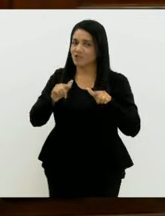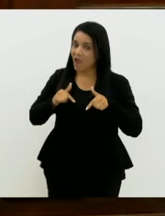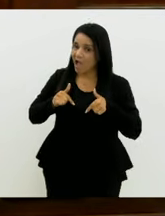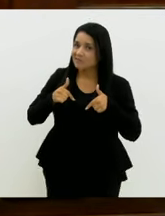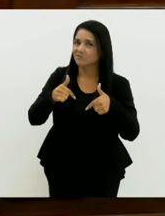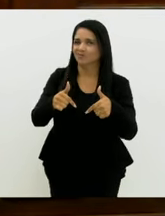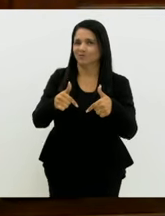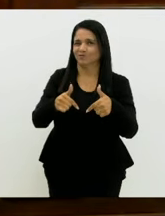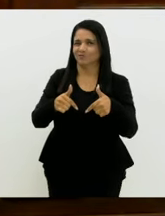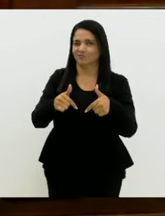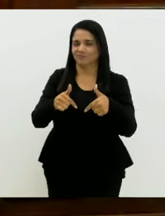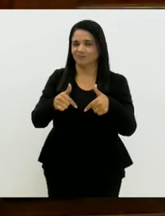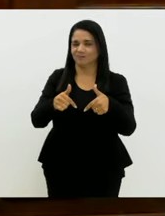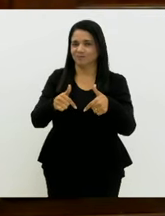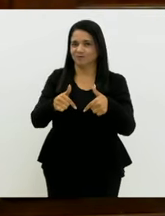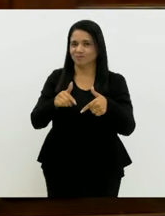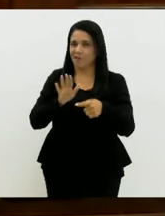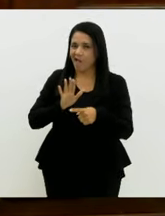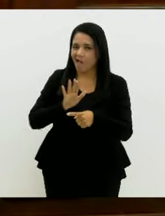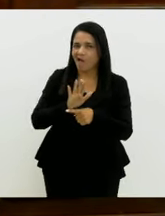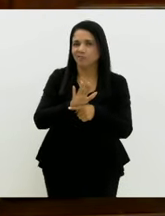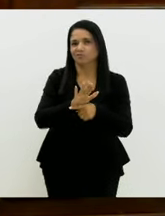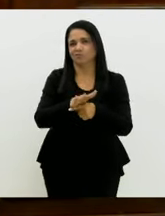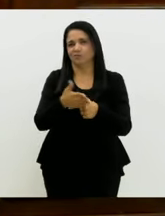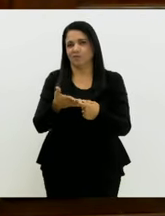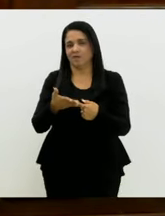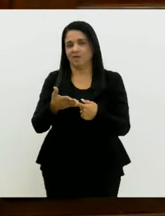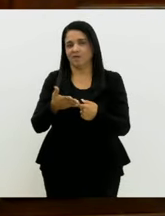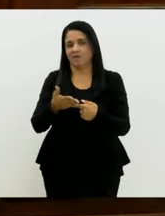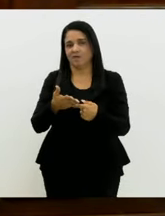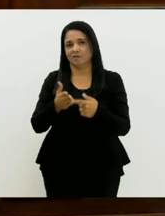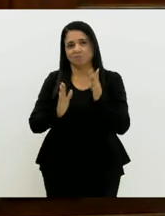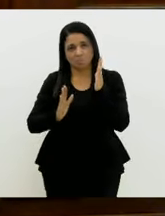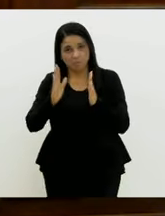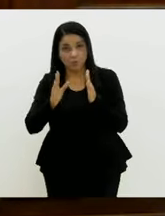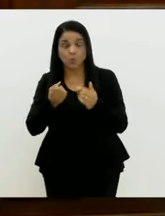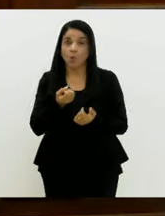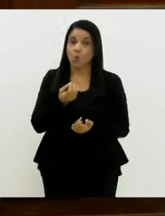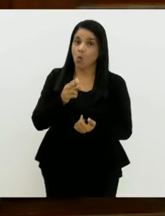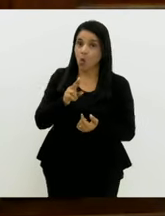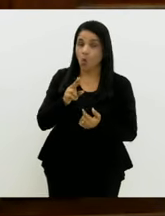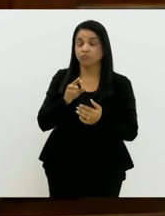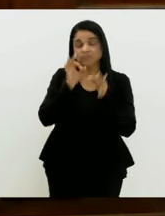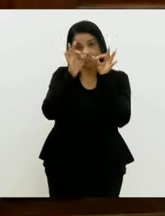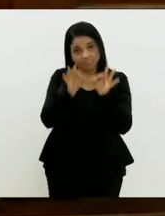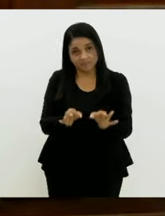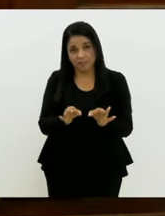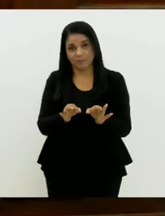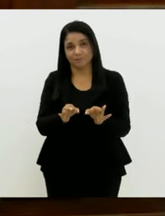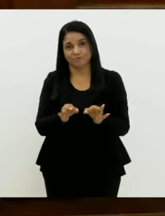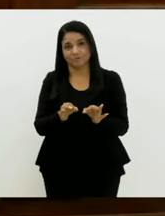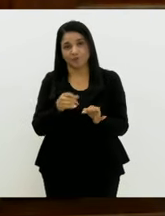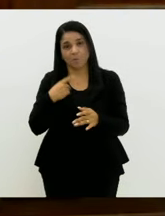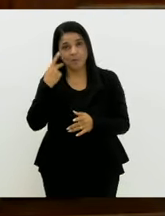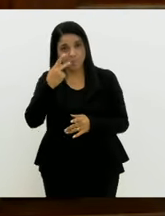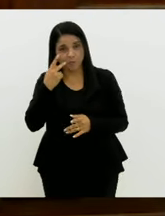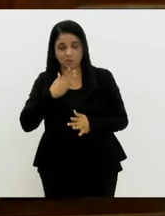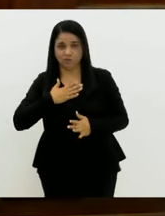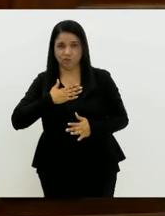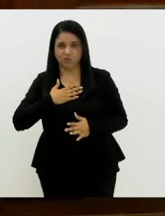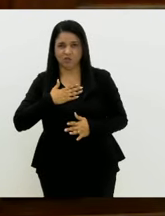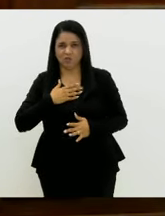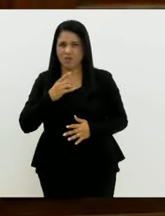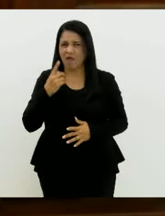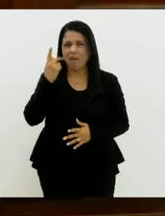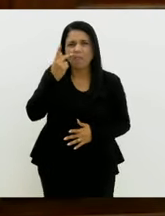ela paliativa, ali provisória, até que chegue a que tem que realmente ser feito. Assim eu faço política. Não aquela política